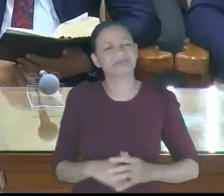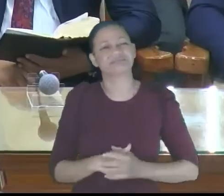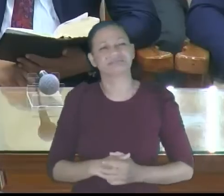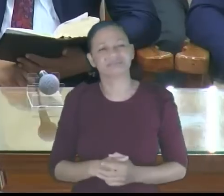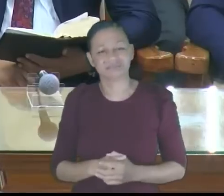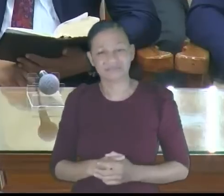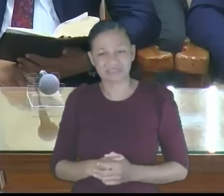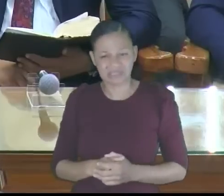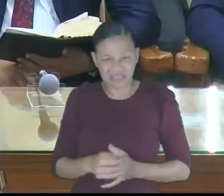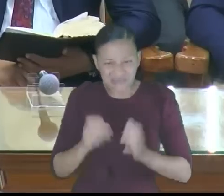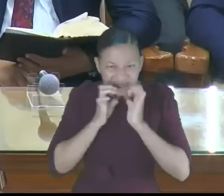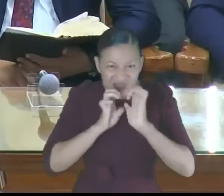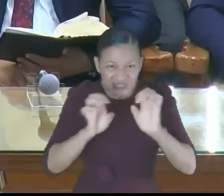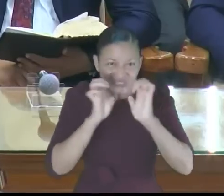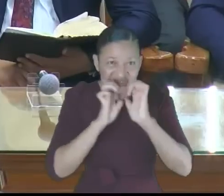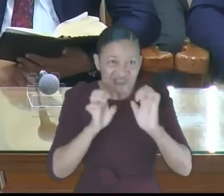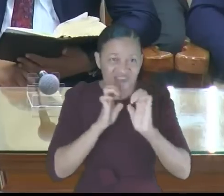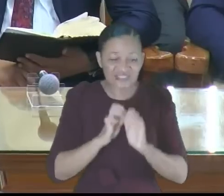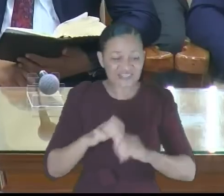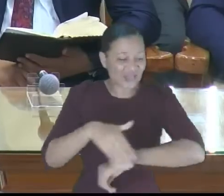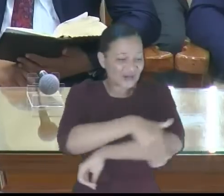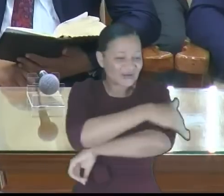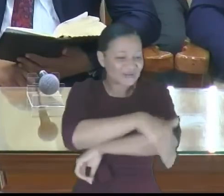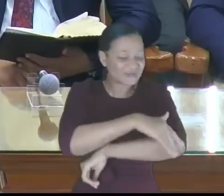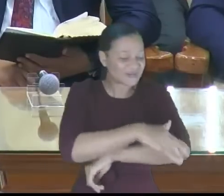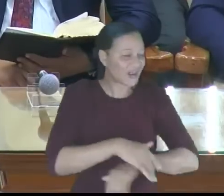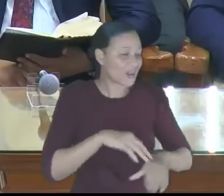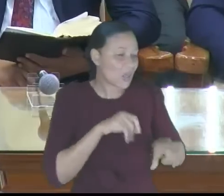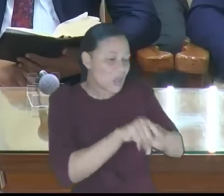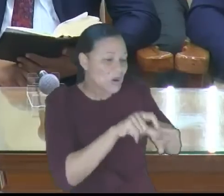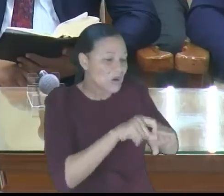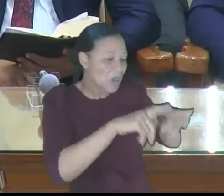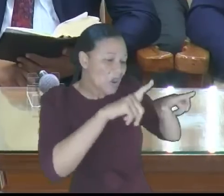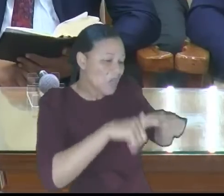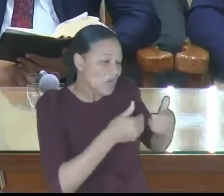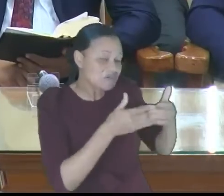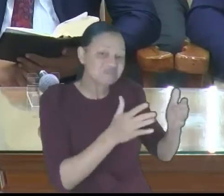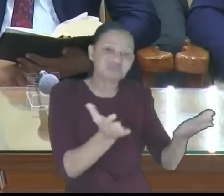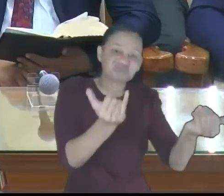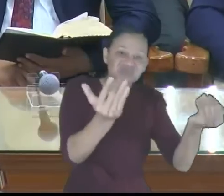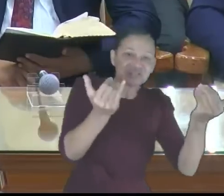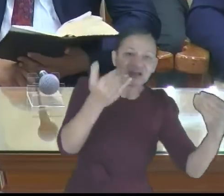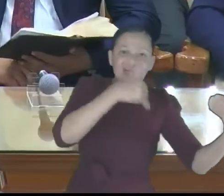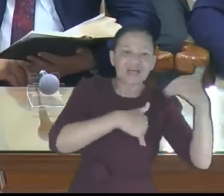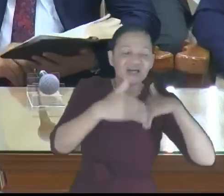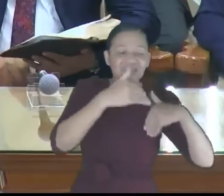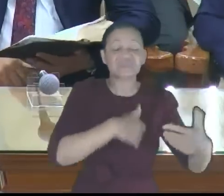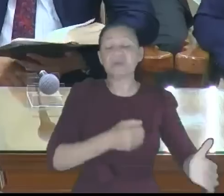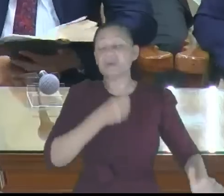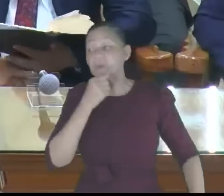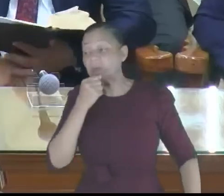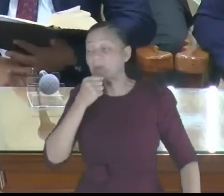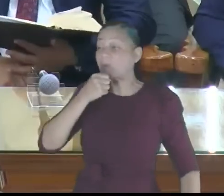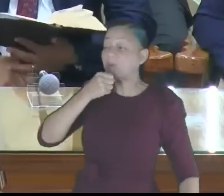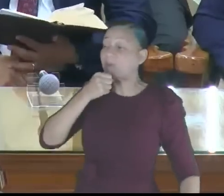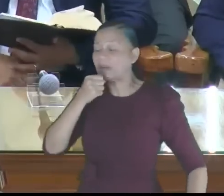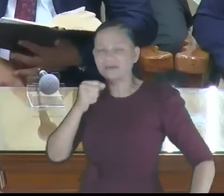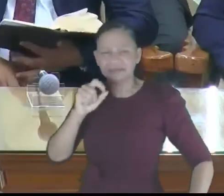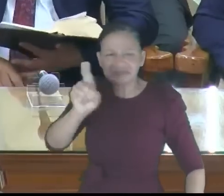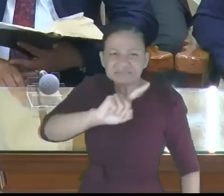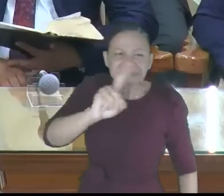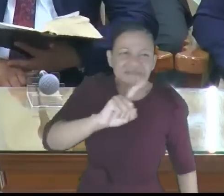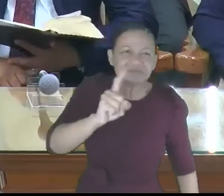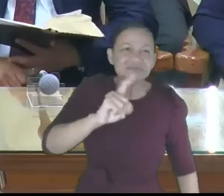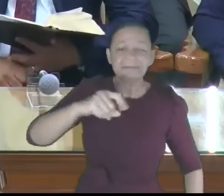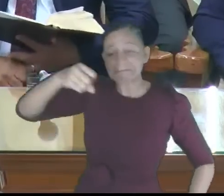Ganhar alma não é chegar numa esquina, alugar um salão e montar uma igreja, não. Botar um microfone e botar